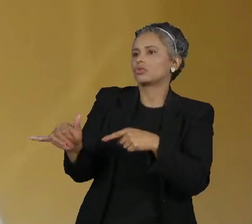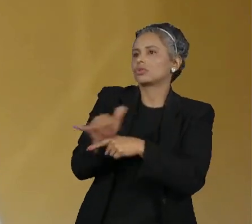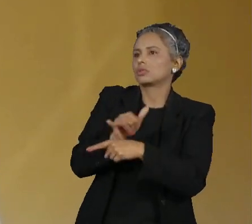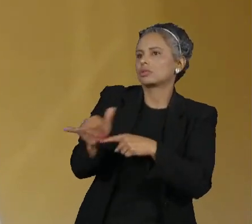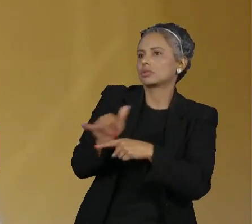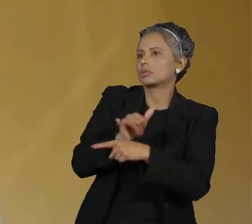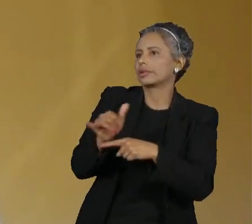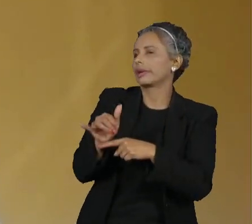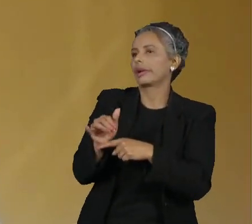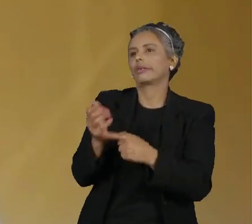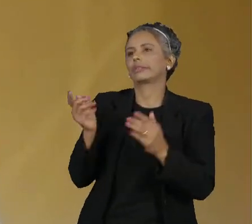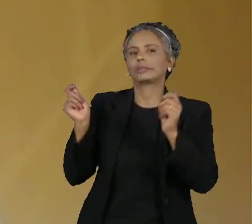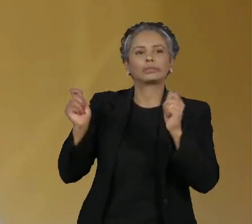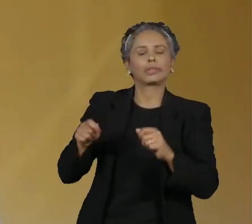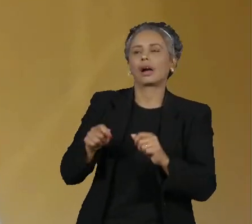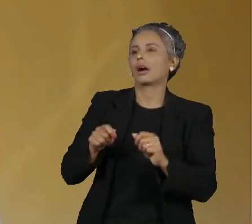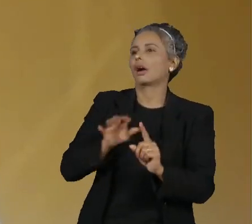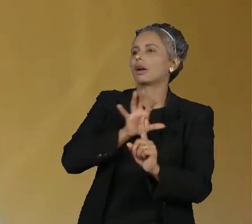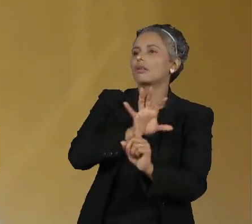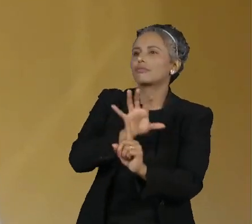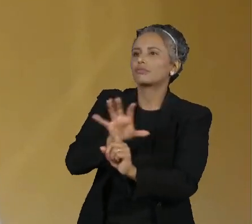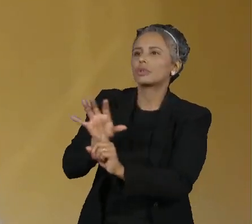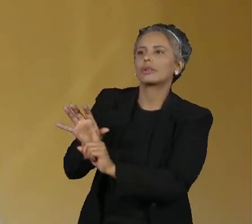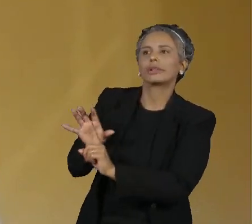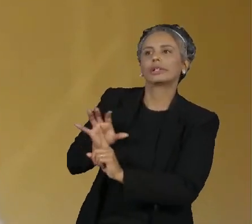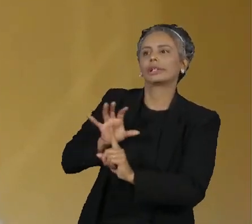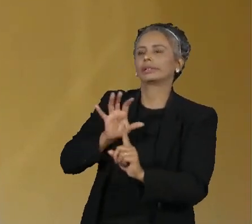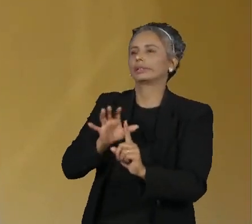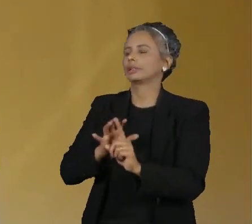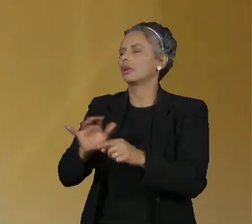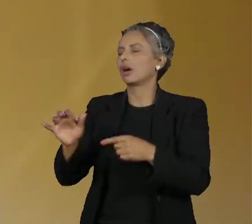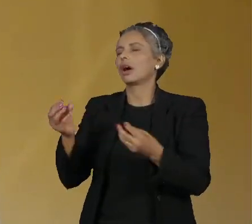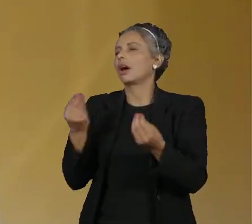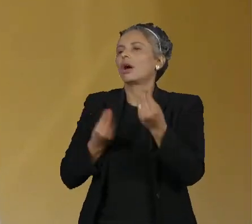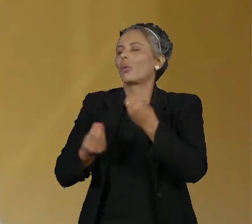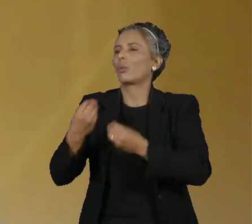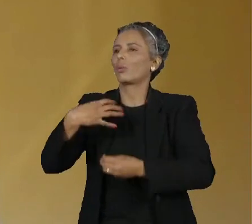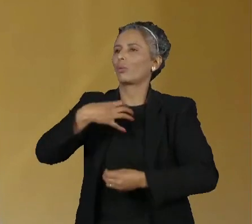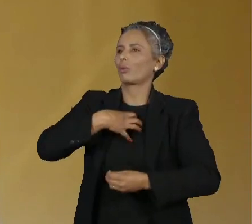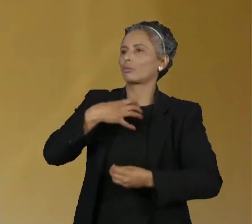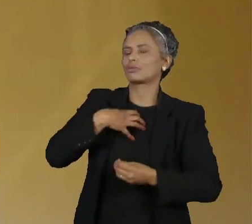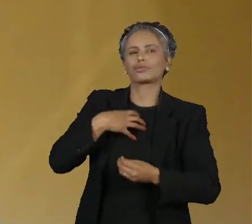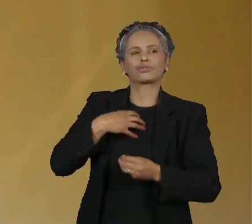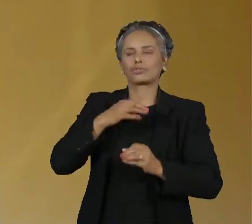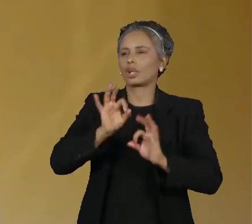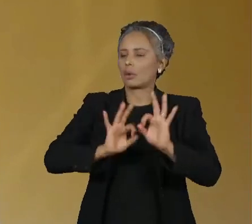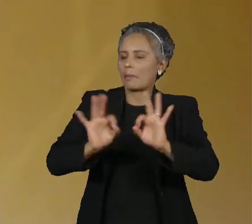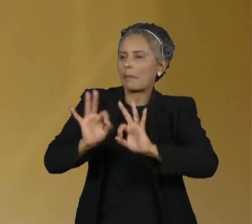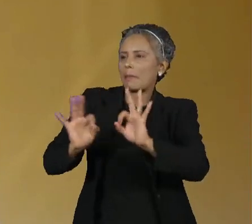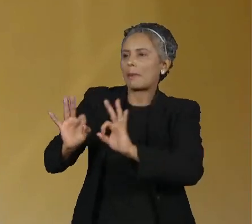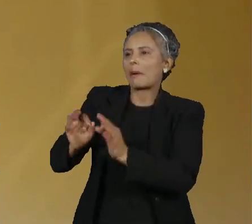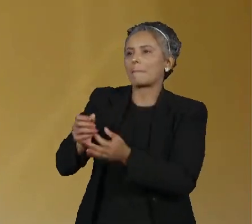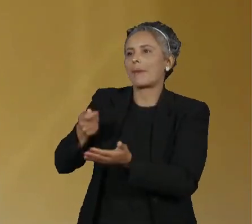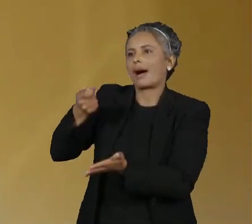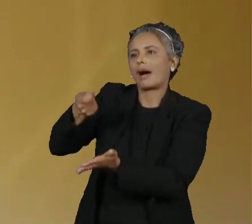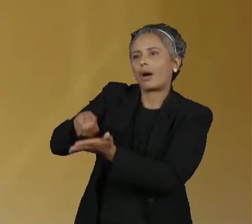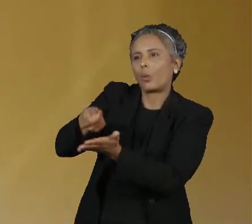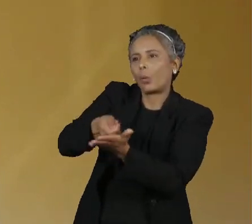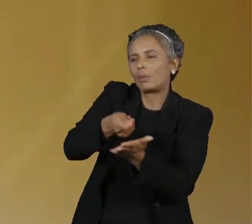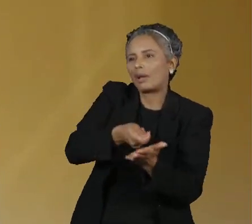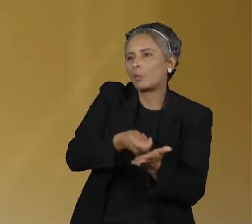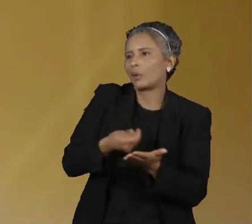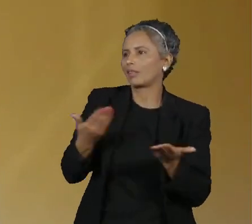desenvolvam isso, né? Que consigam trazer ferramentas, às vezes com algum tipo de obrigatoriedade, algum tipo